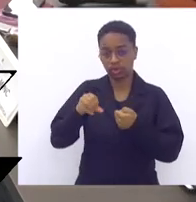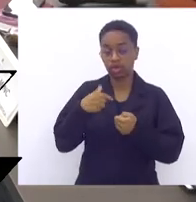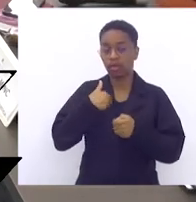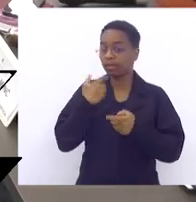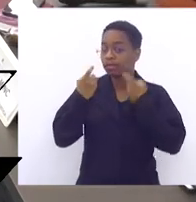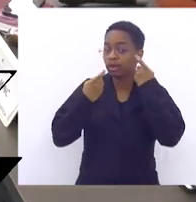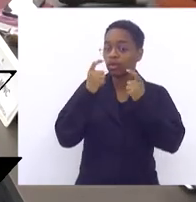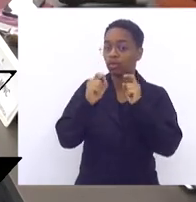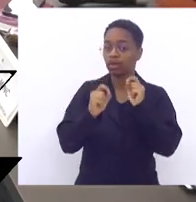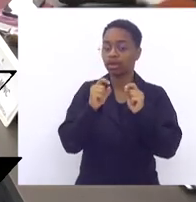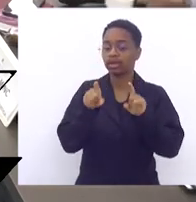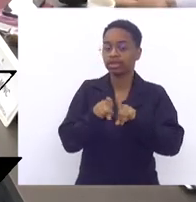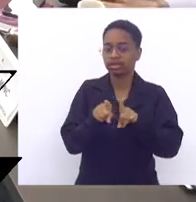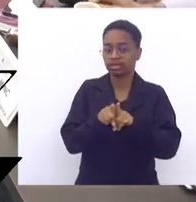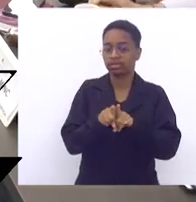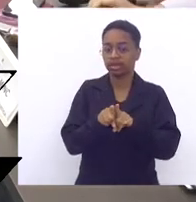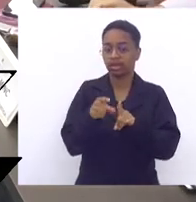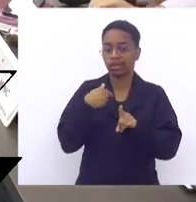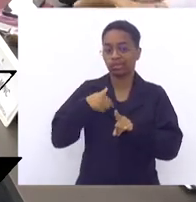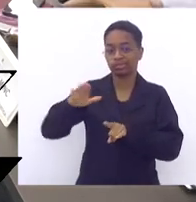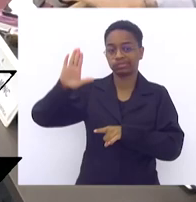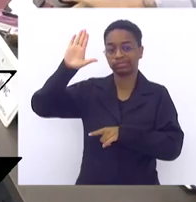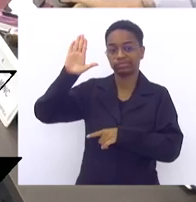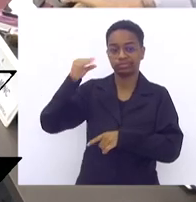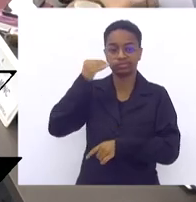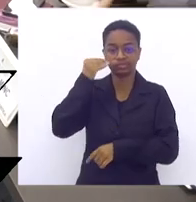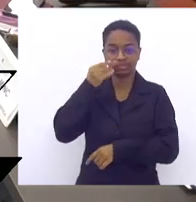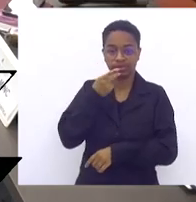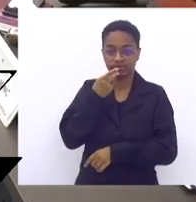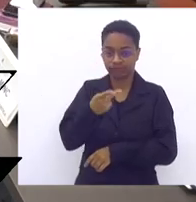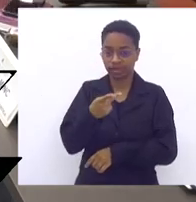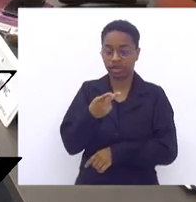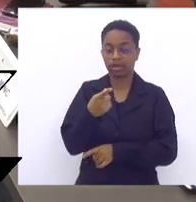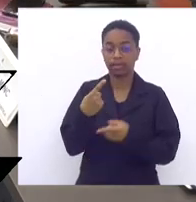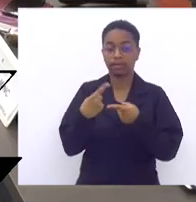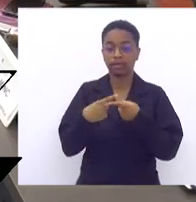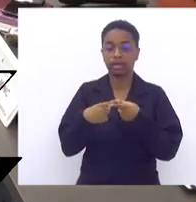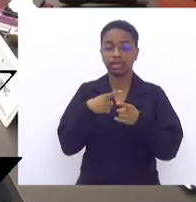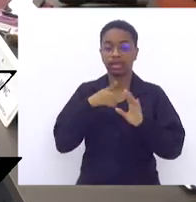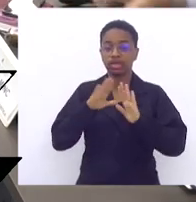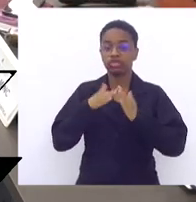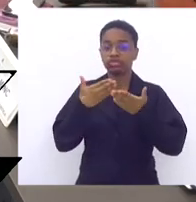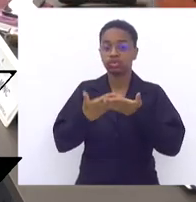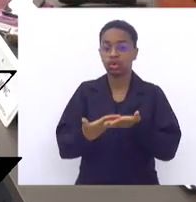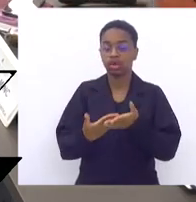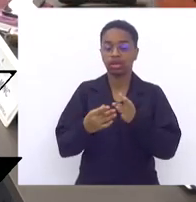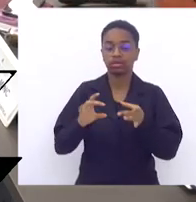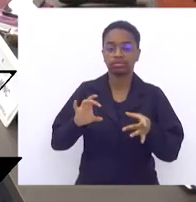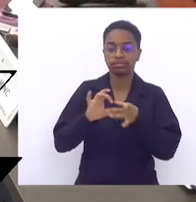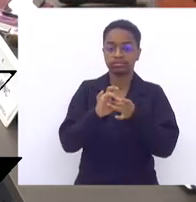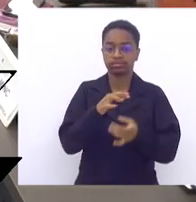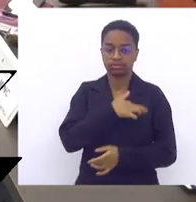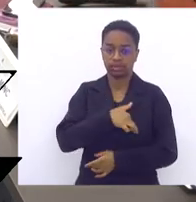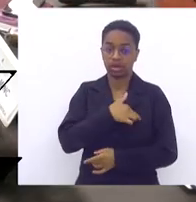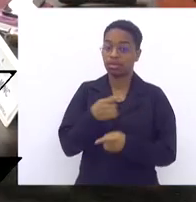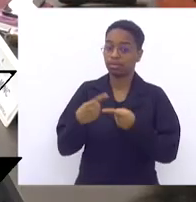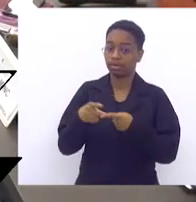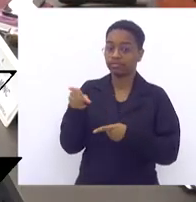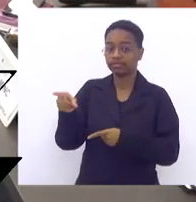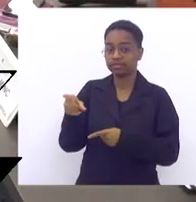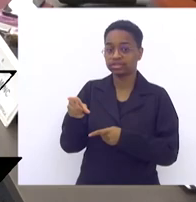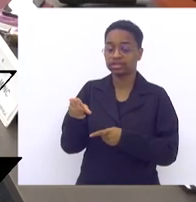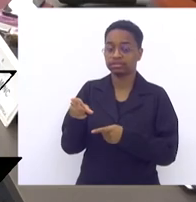motivo, inclusive, aqui do meu aparte, a fala do deputado doutor Serginho, que é a questão das escolas confessionais. Vossa Excelência já preservou